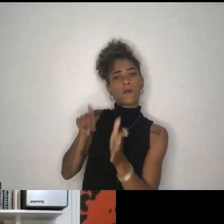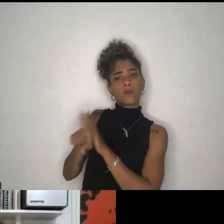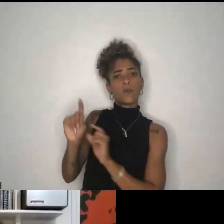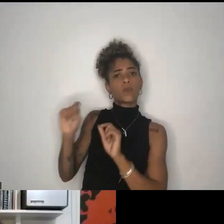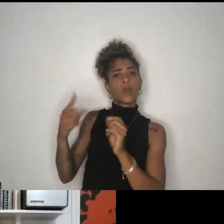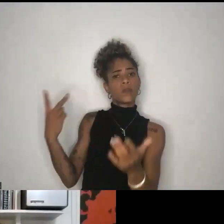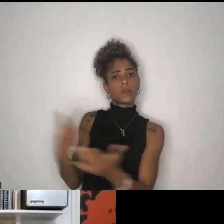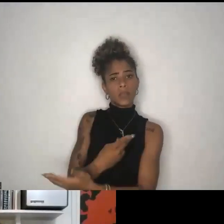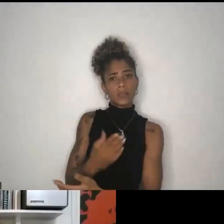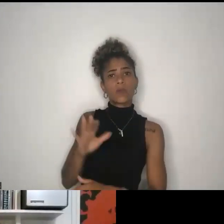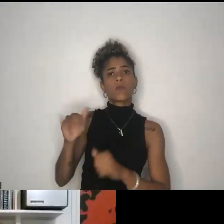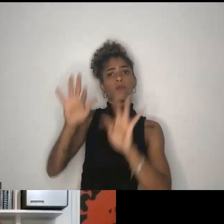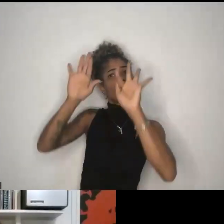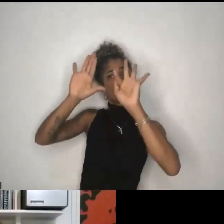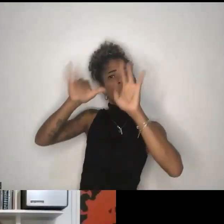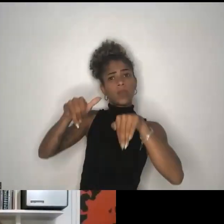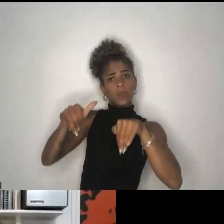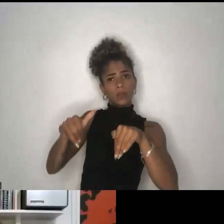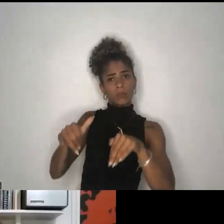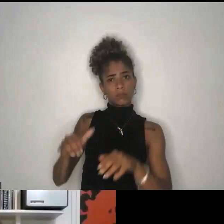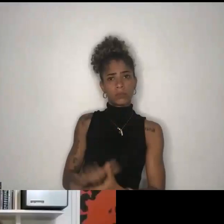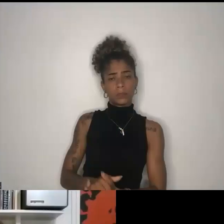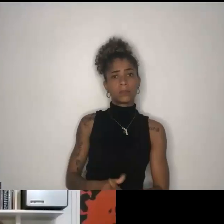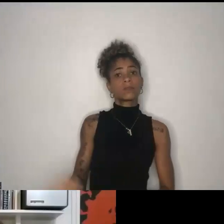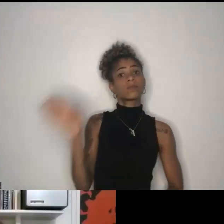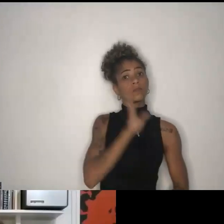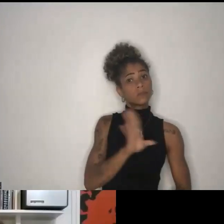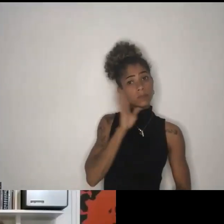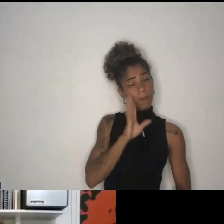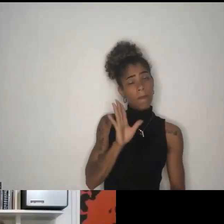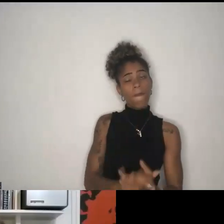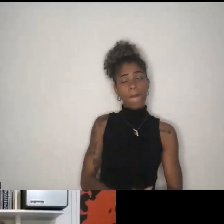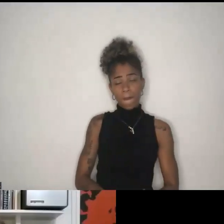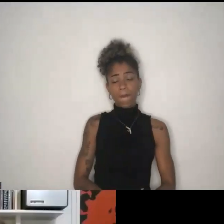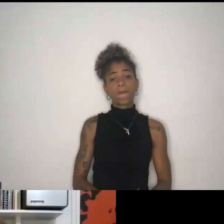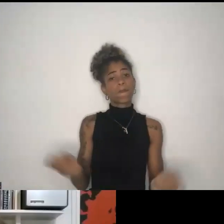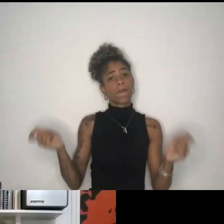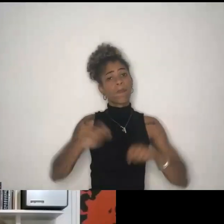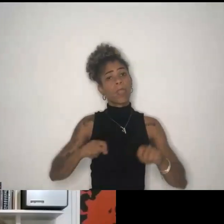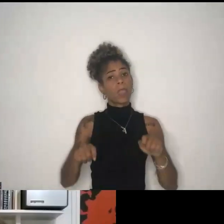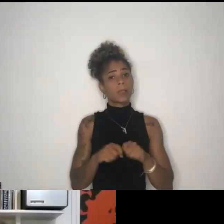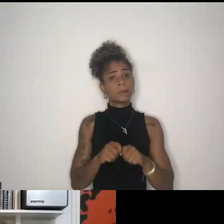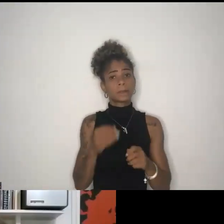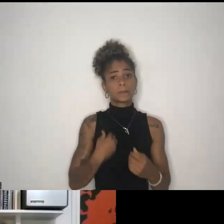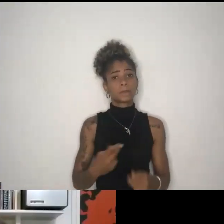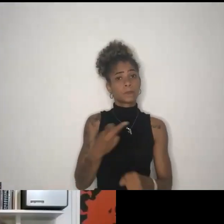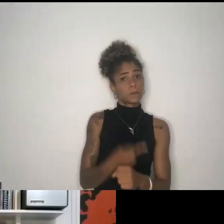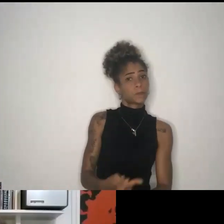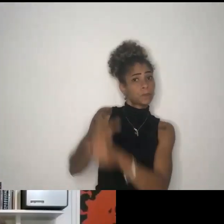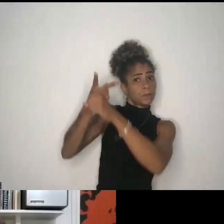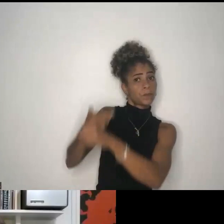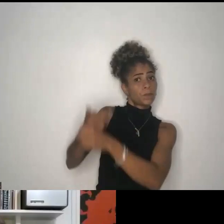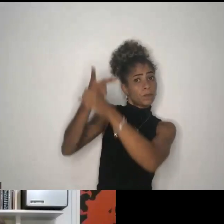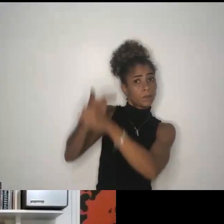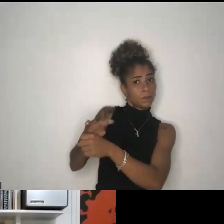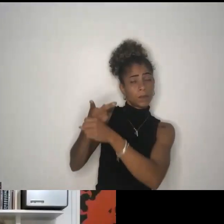materiais quando o evento termina Ah legal a gente para poder fazer por exemplo ganhar prêmioduzir o ace que